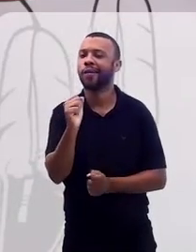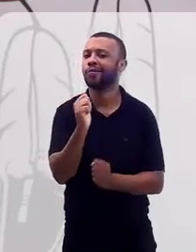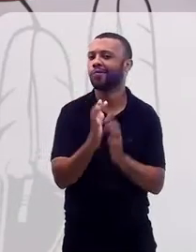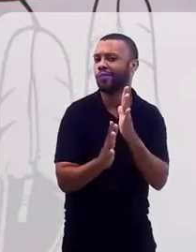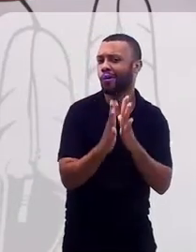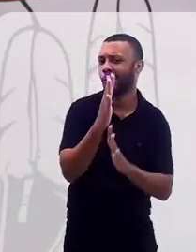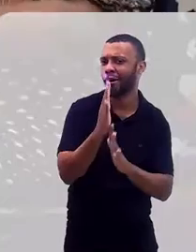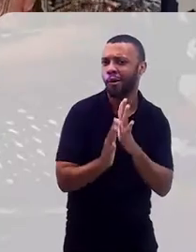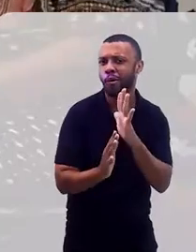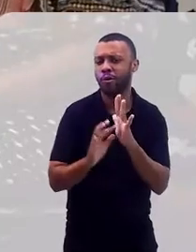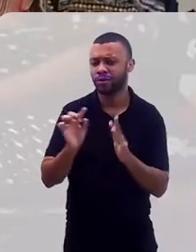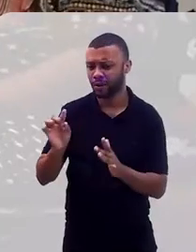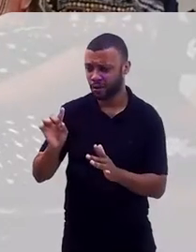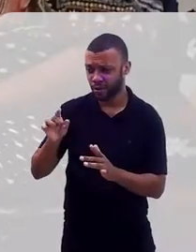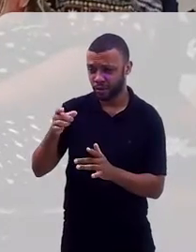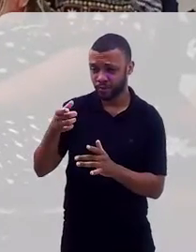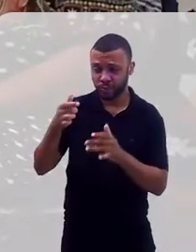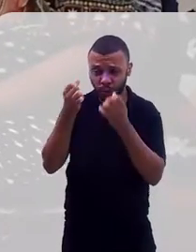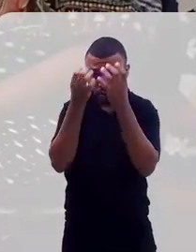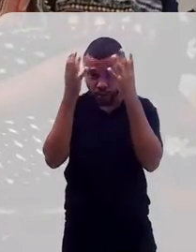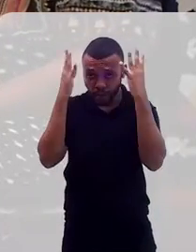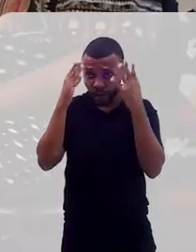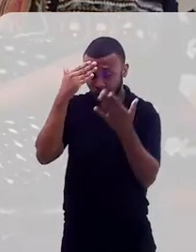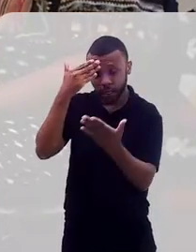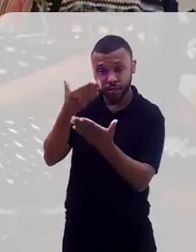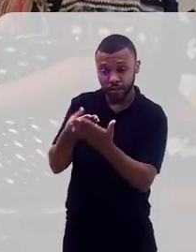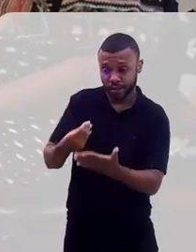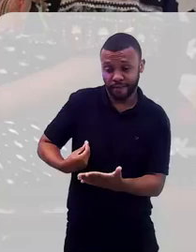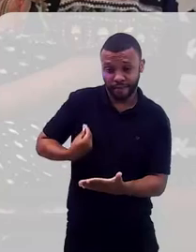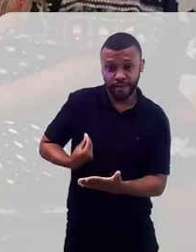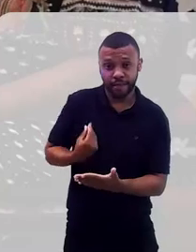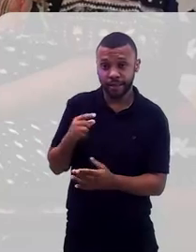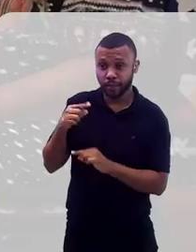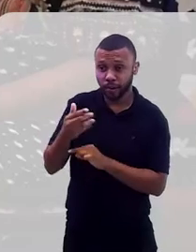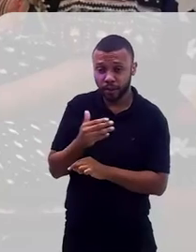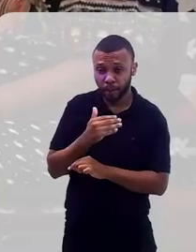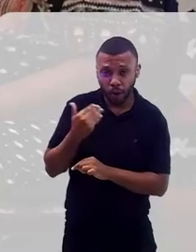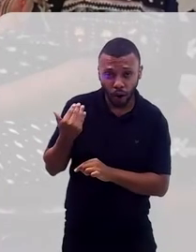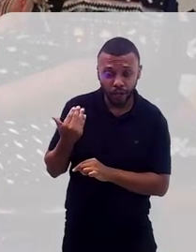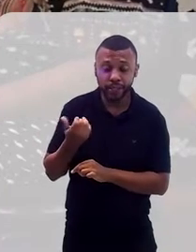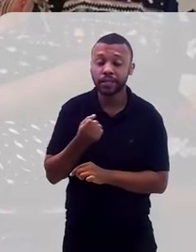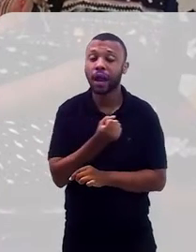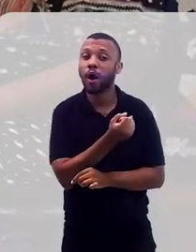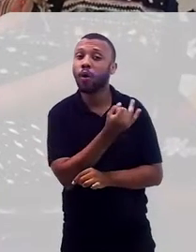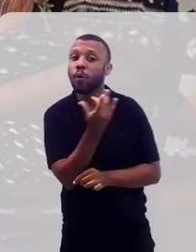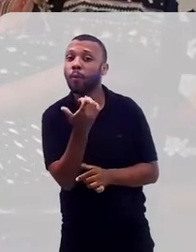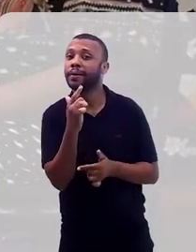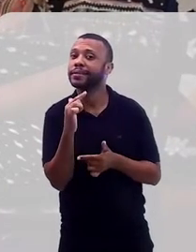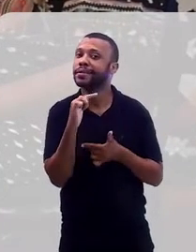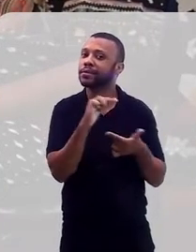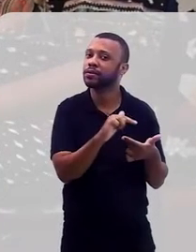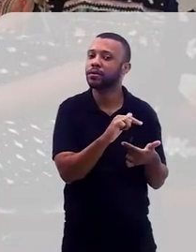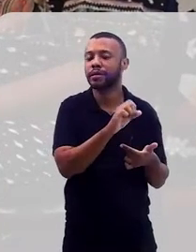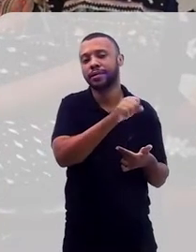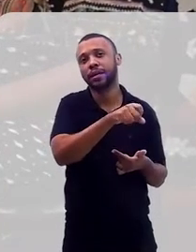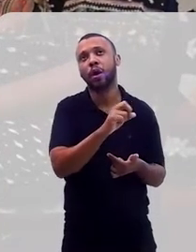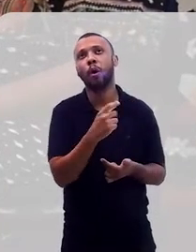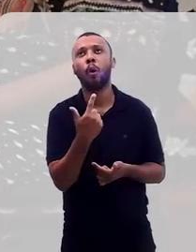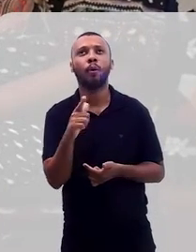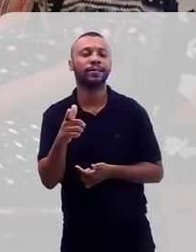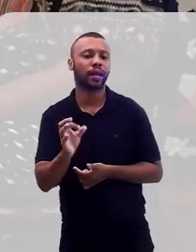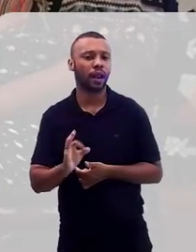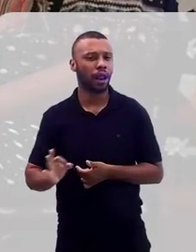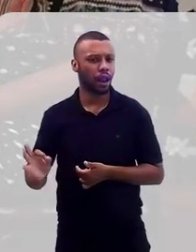ar o fogo o chamanismo acredita na vida após a morte algumas pessoas sim algumas tradições sim outras